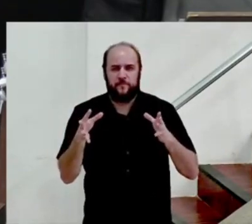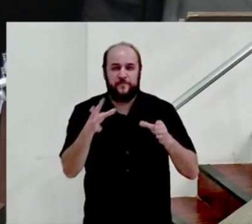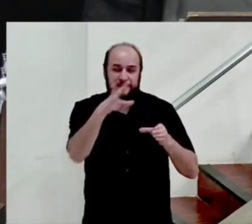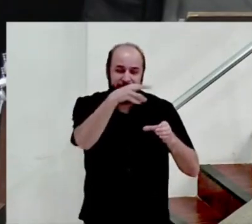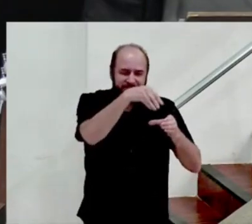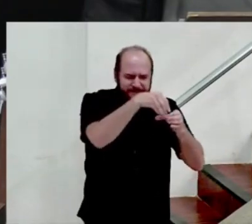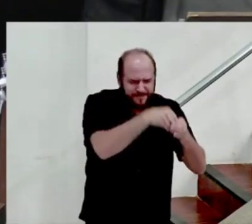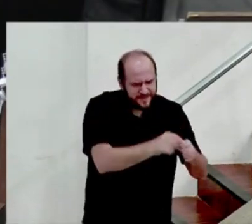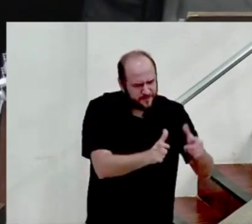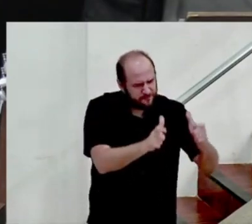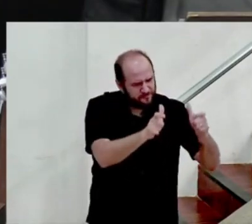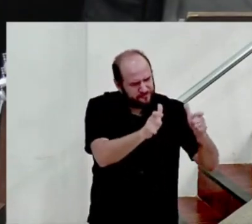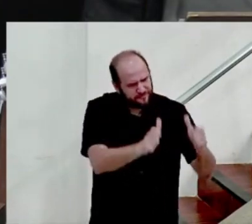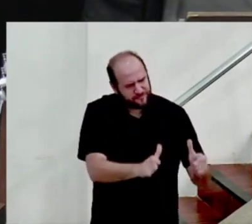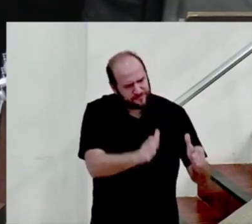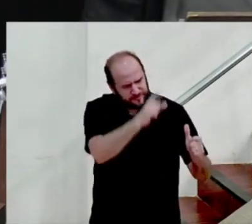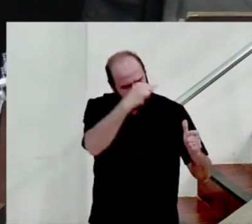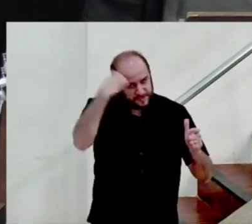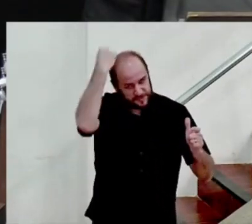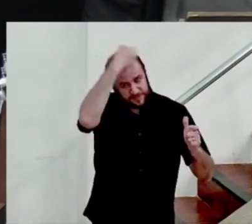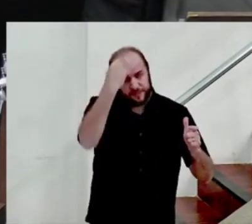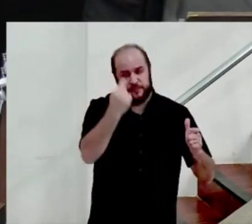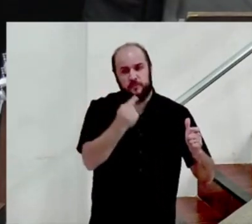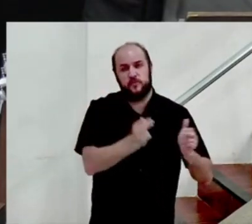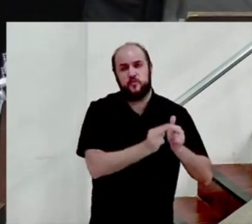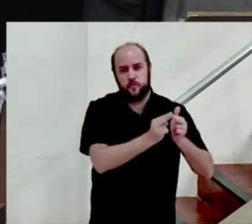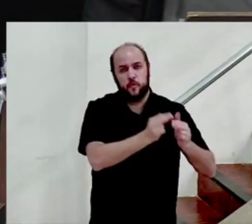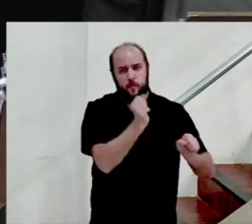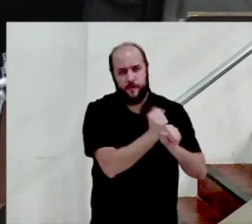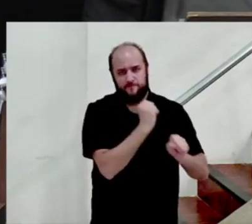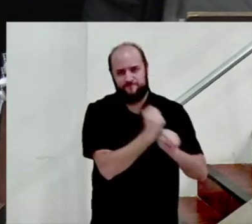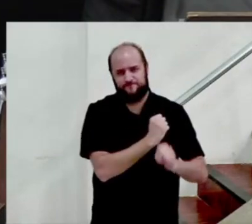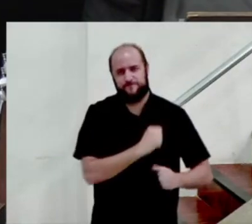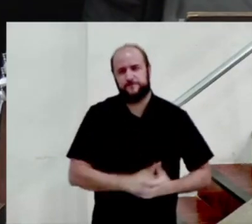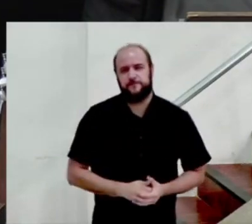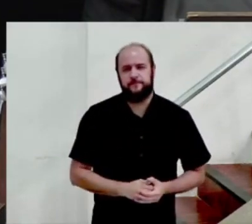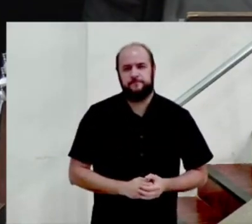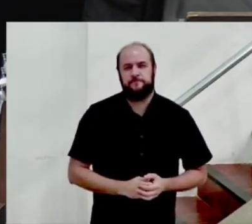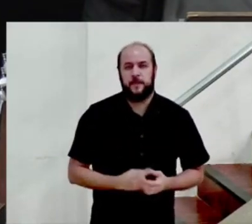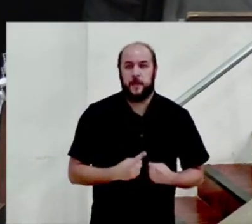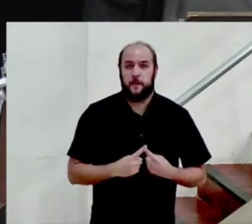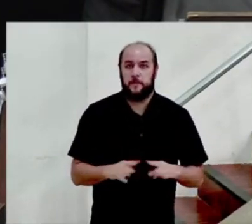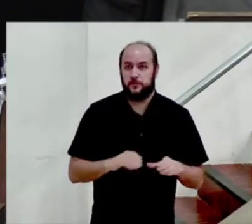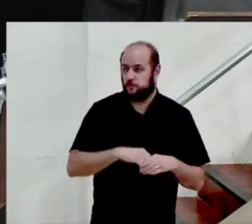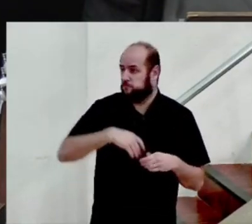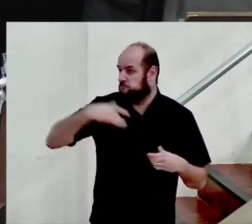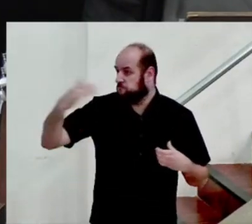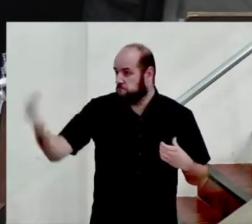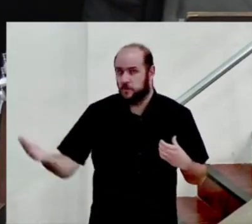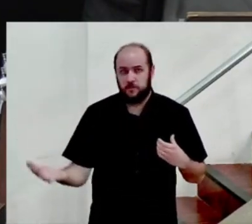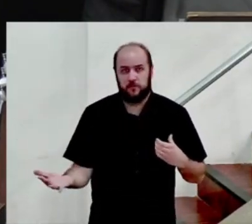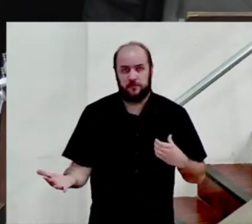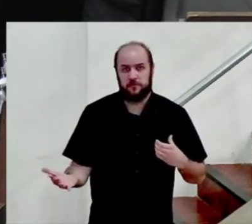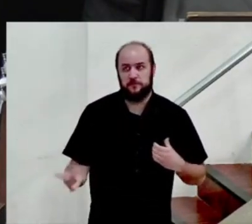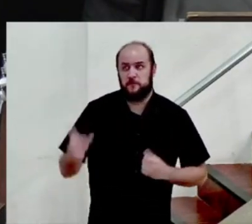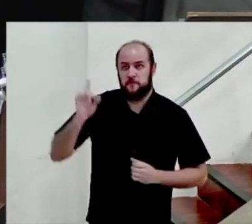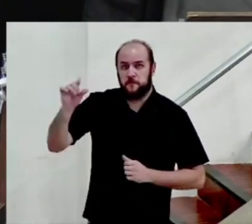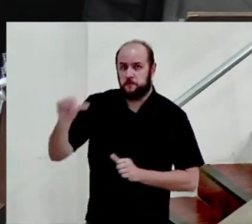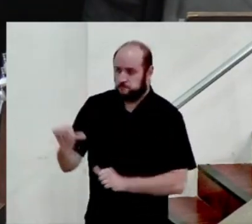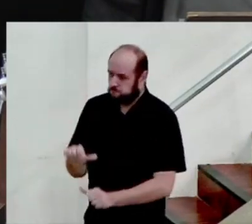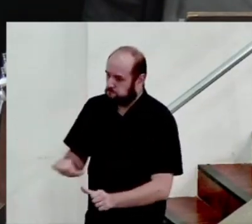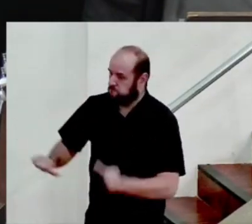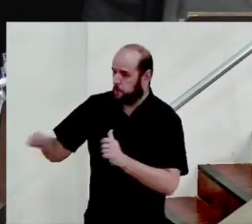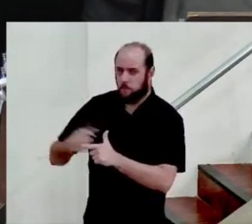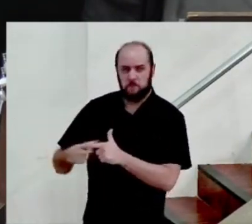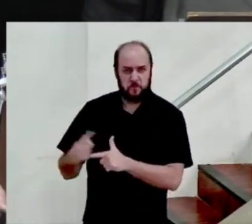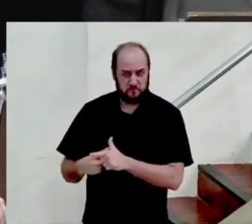daquele espaço que Noé construiu. Mas fora, o Senhor estava revertendo os